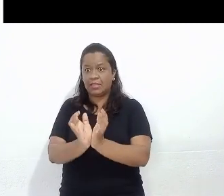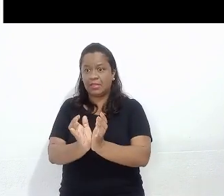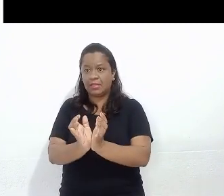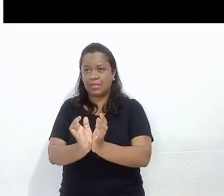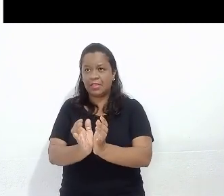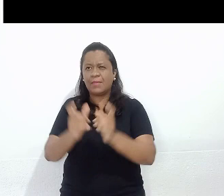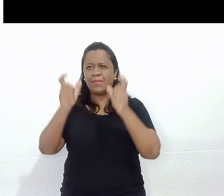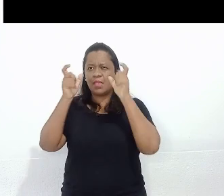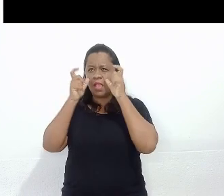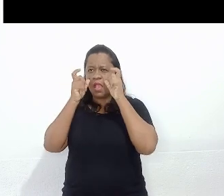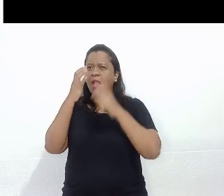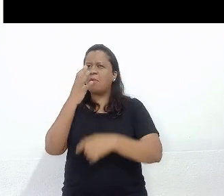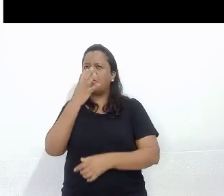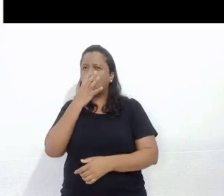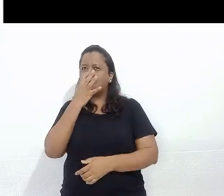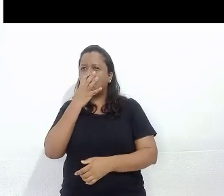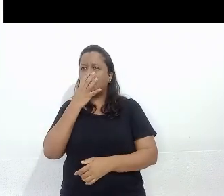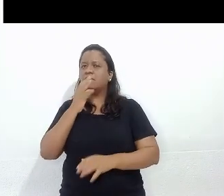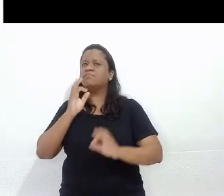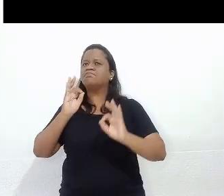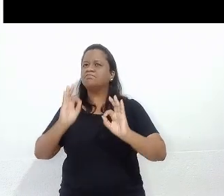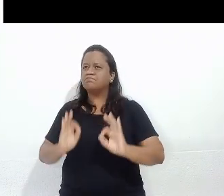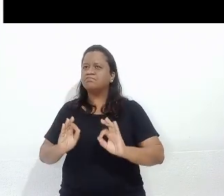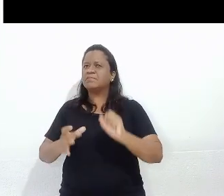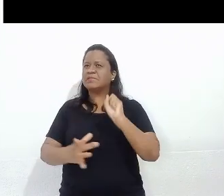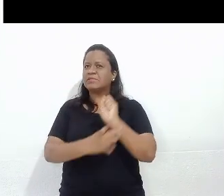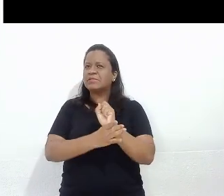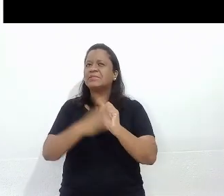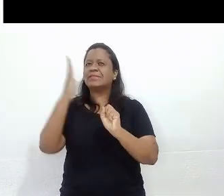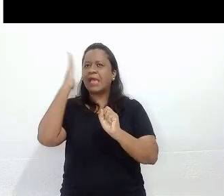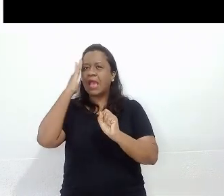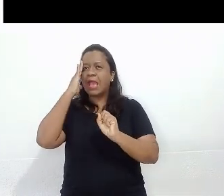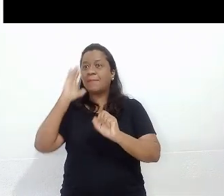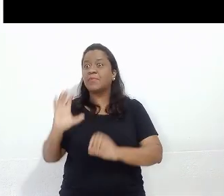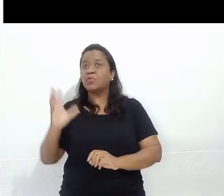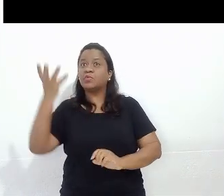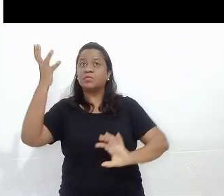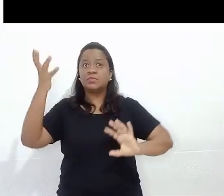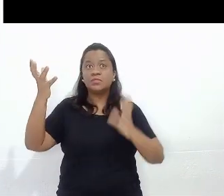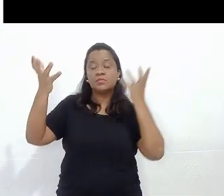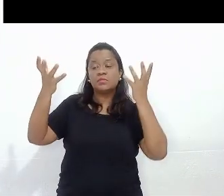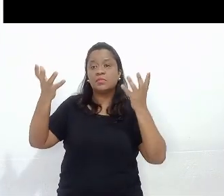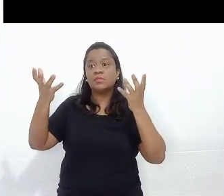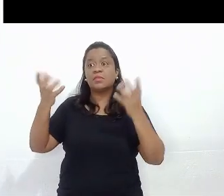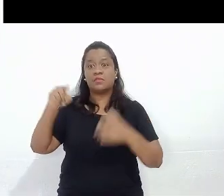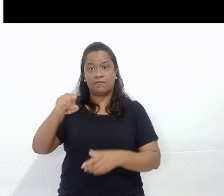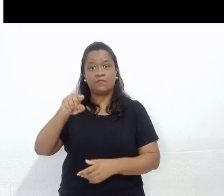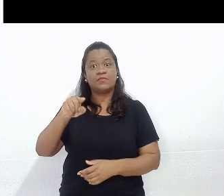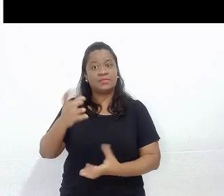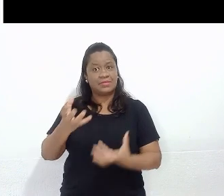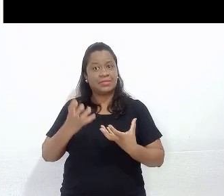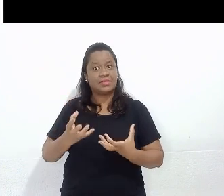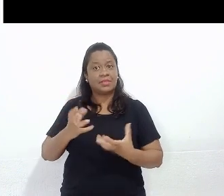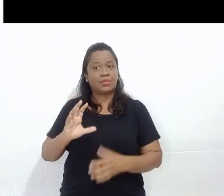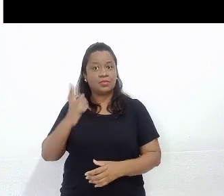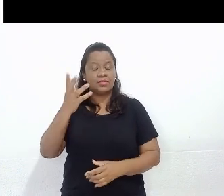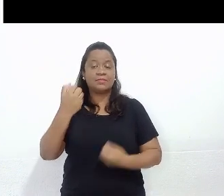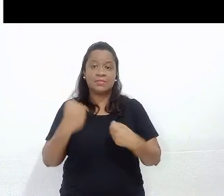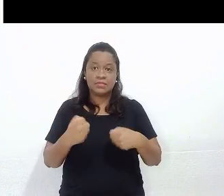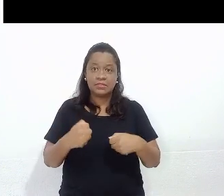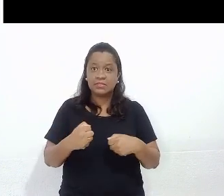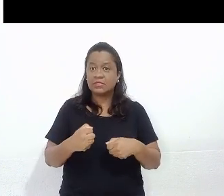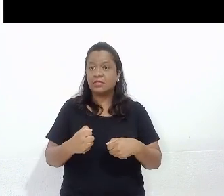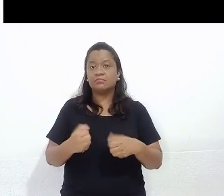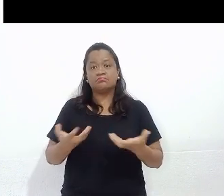que sabe aquilo que vai acontecer e aquilo que você quer que aconteça, pronto, está ótimo. E você tem que ser gentil com essa